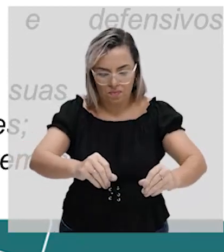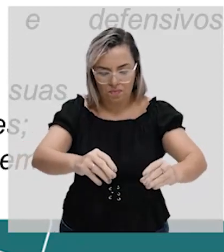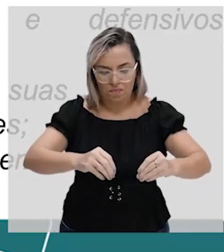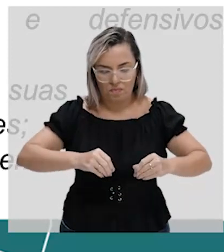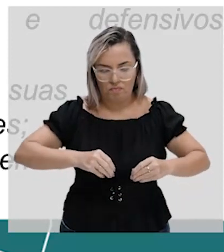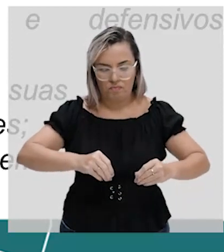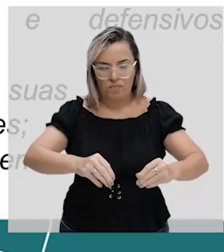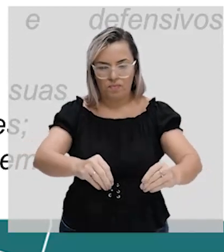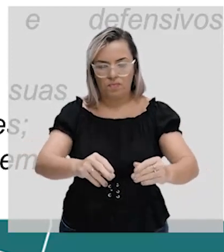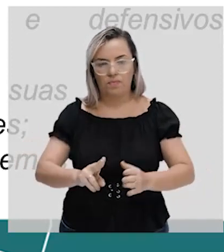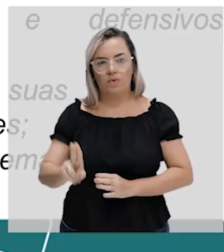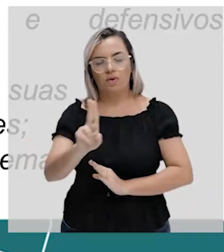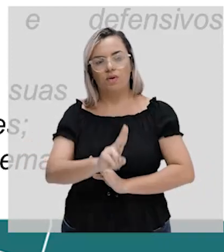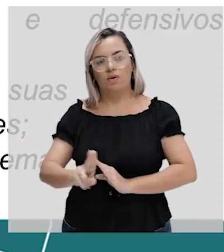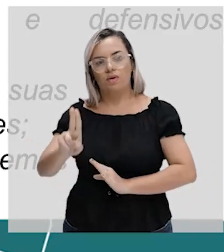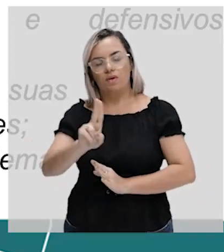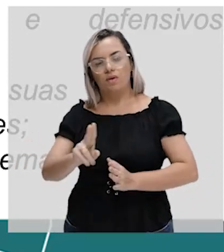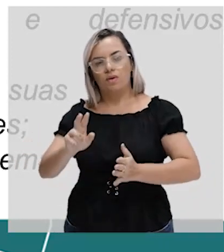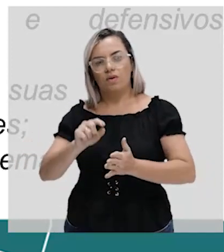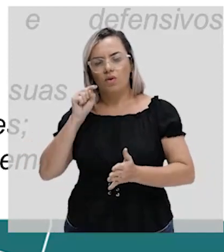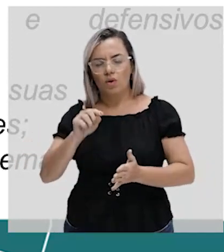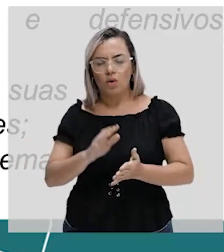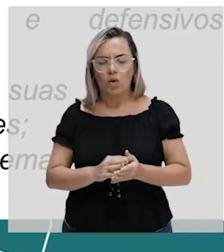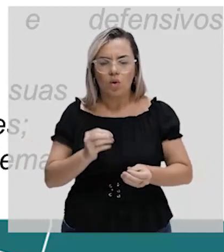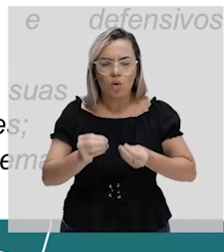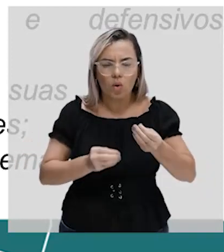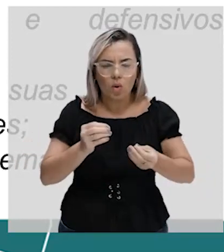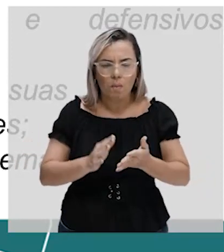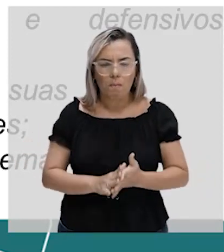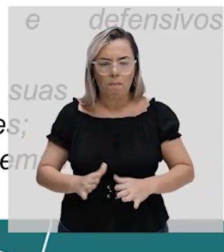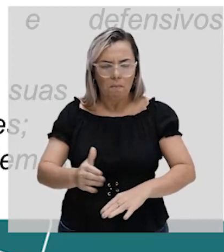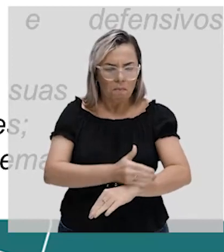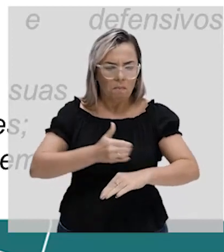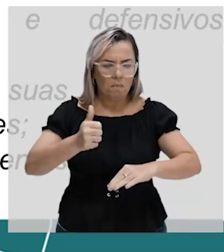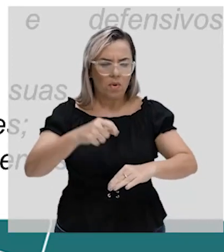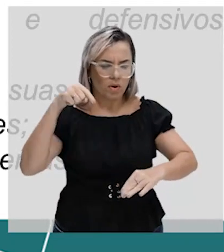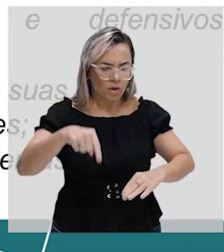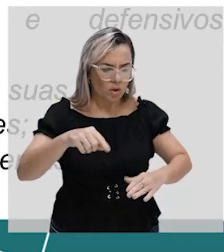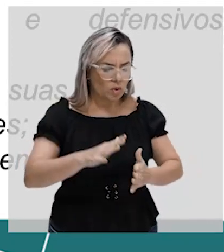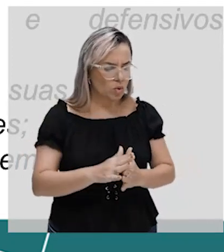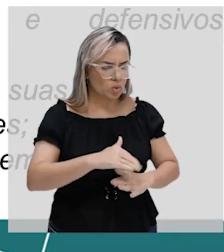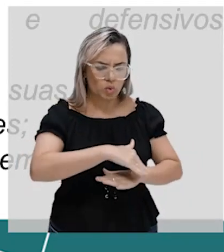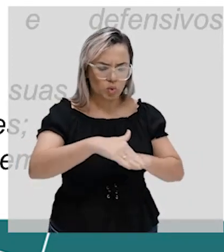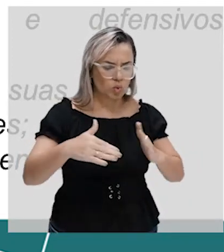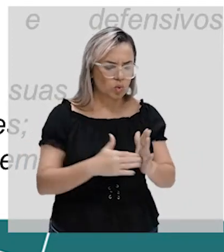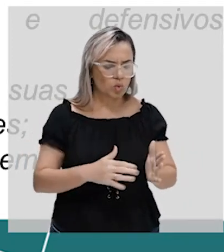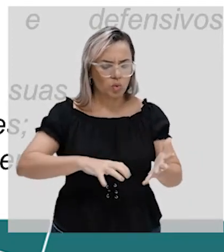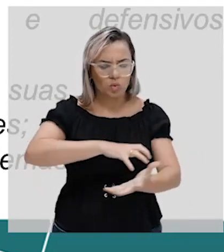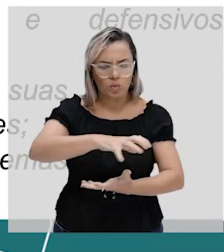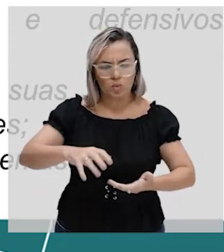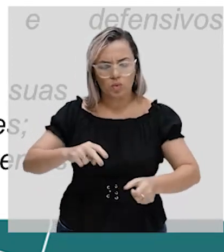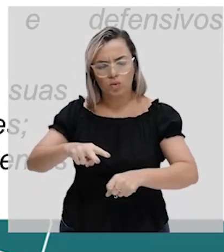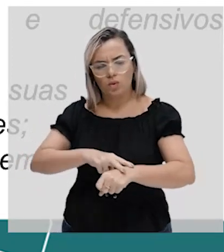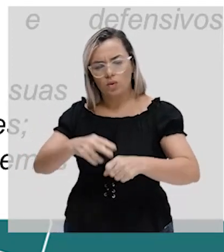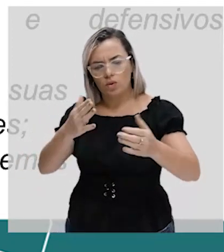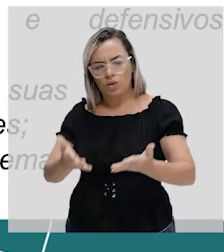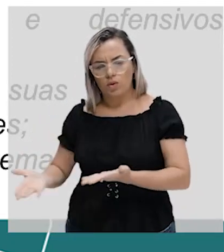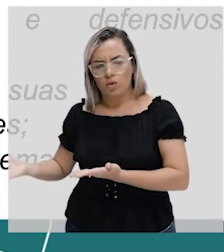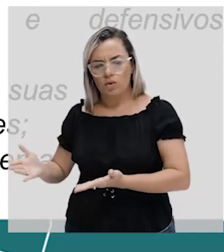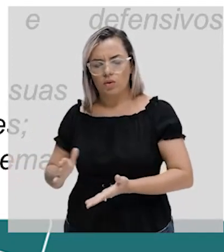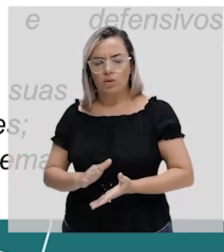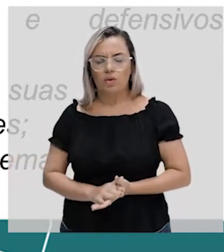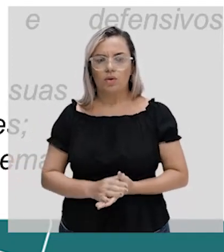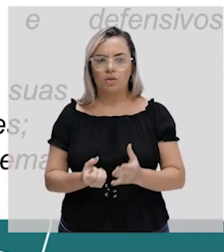trabalhado, se precisar fazer uma correção nesse solo, tudo isso vem da Revolução Verde. Então, esse maquinário agrícola, ele tem fruto, tá,